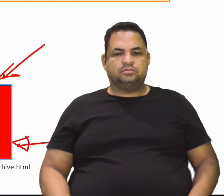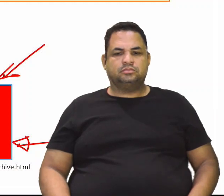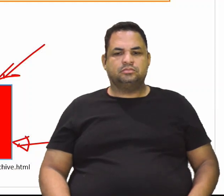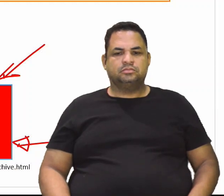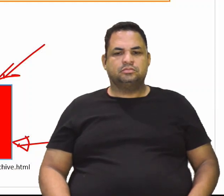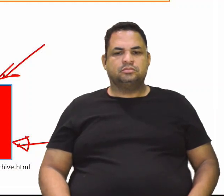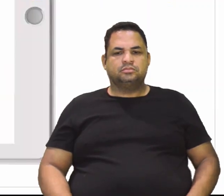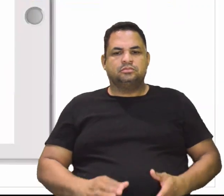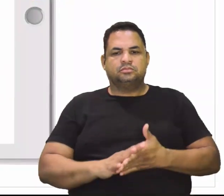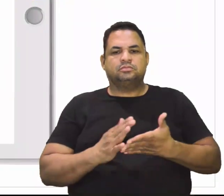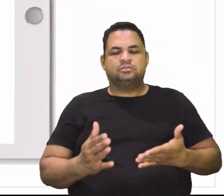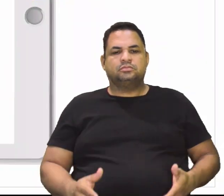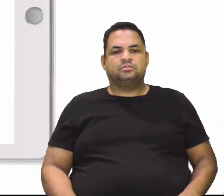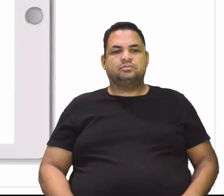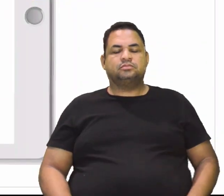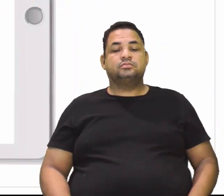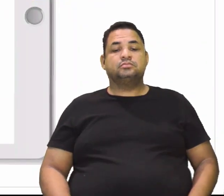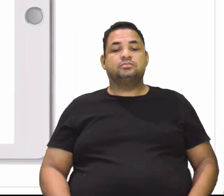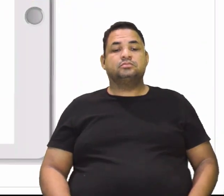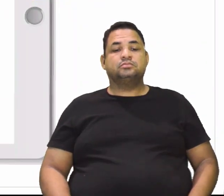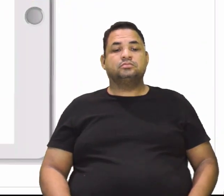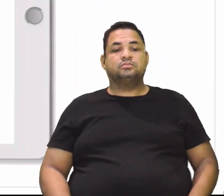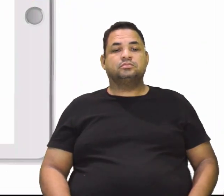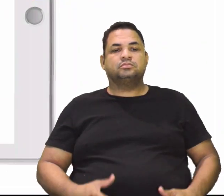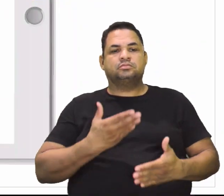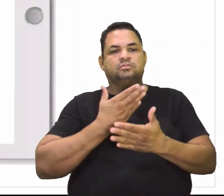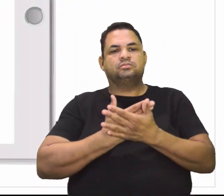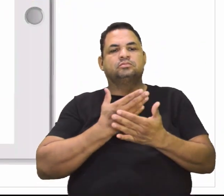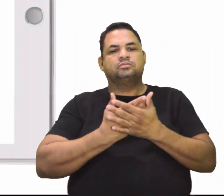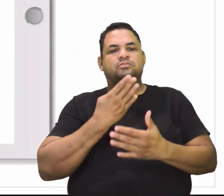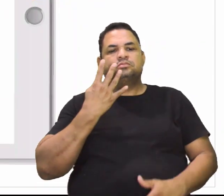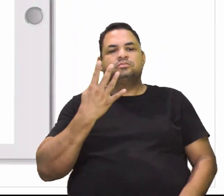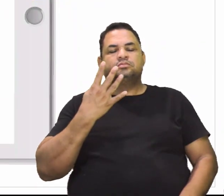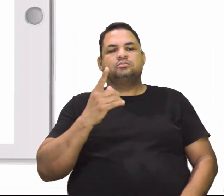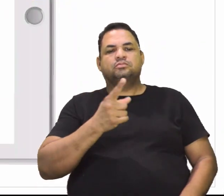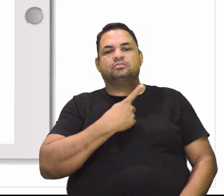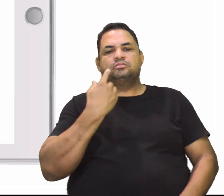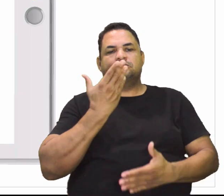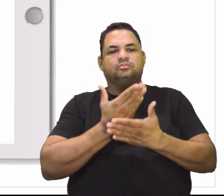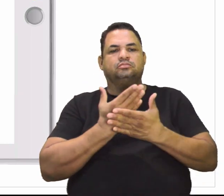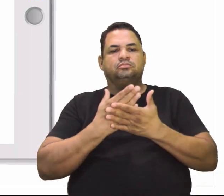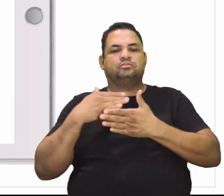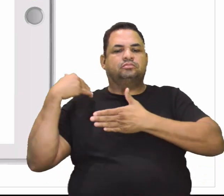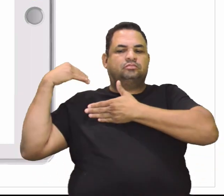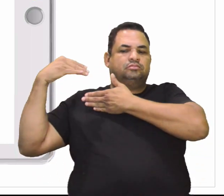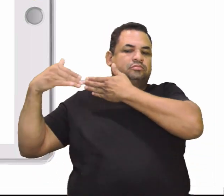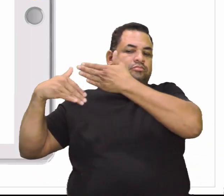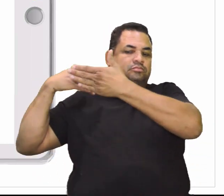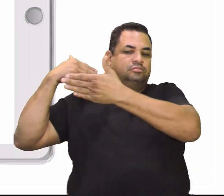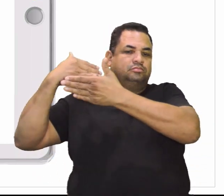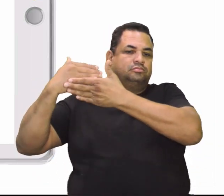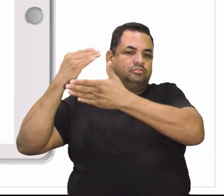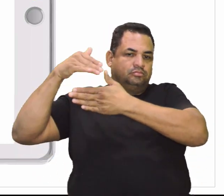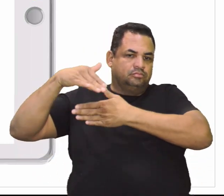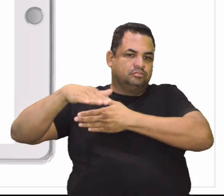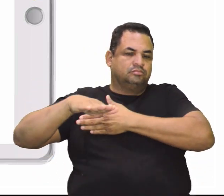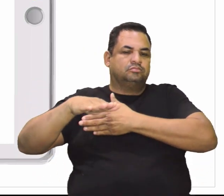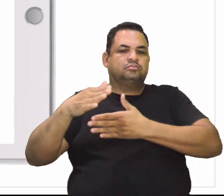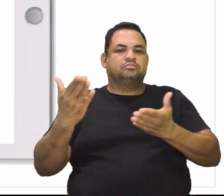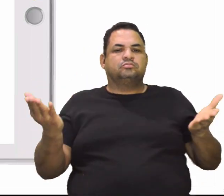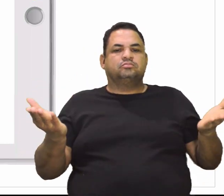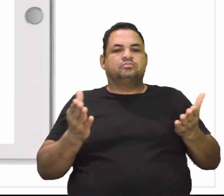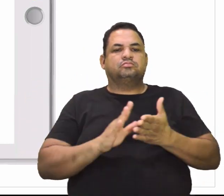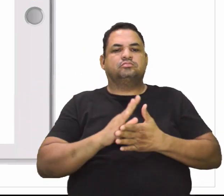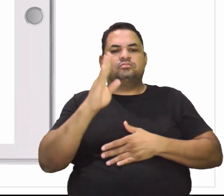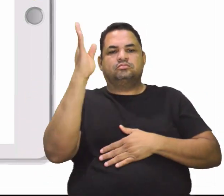embarcações primitivas. A aula 4 que nós vimos, ela falava sobre a pré-história brasileira. Ela tratava sobre a pré-história